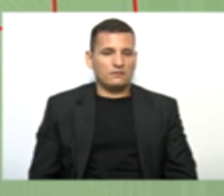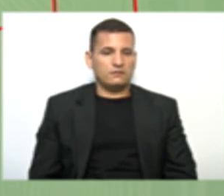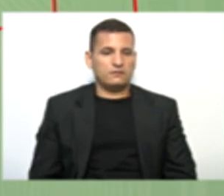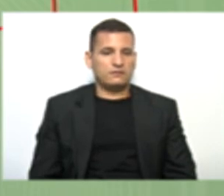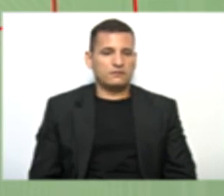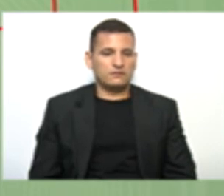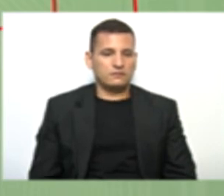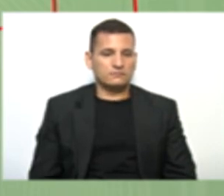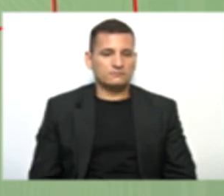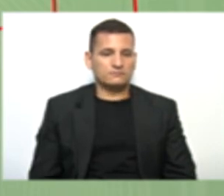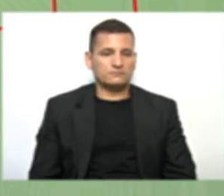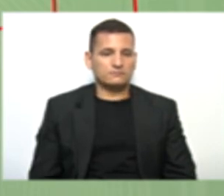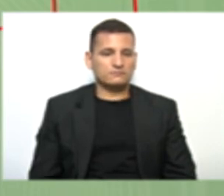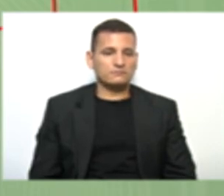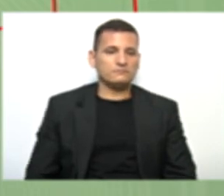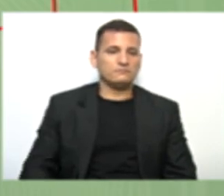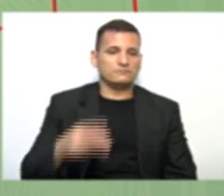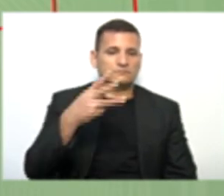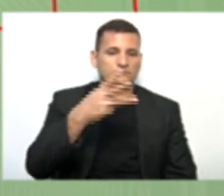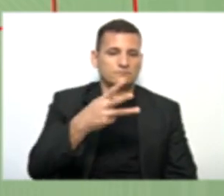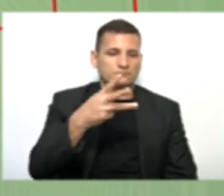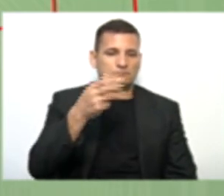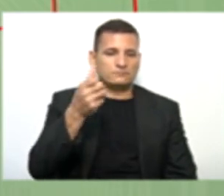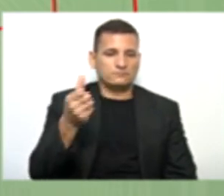lista. 3 e 6.